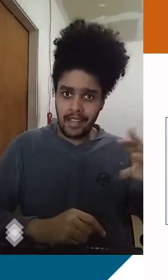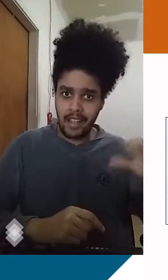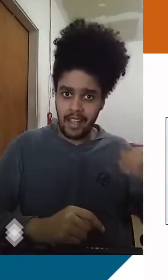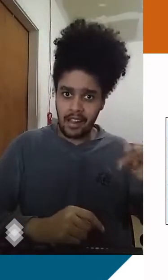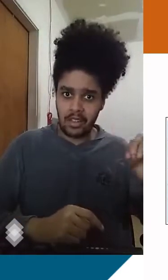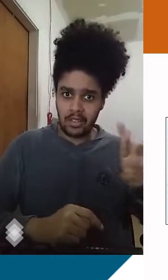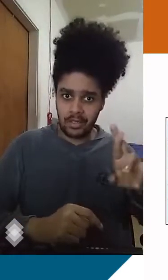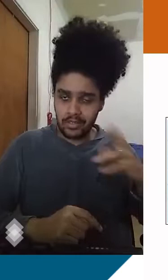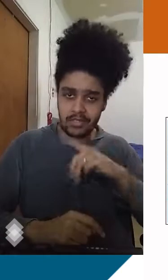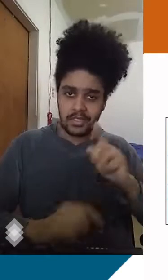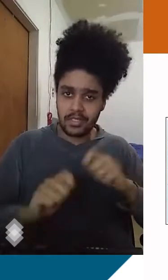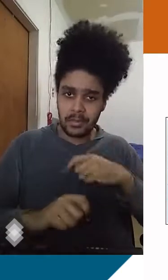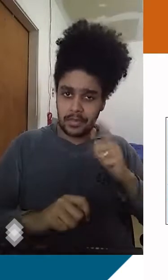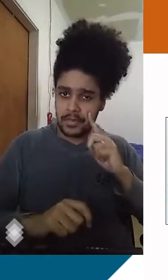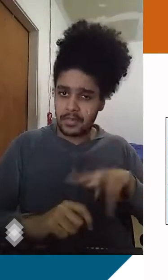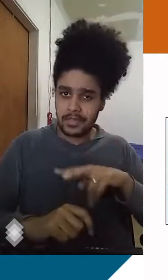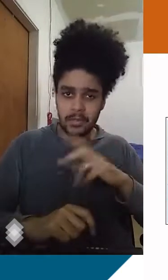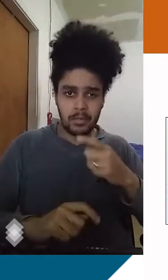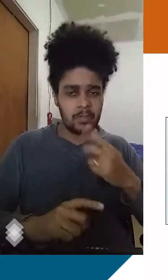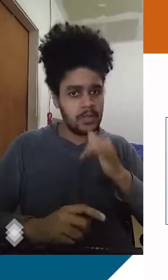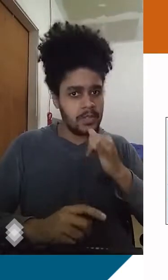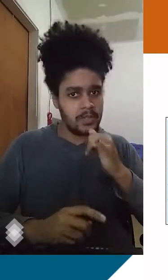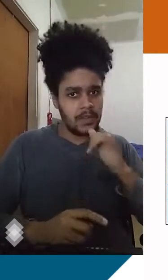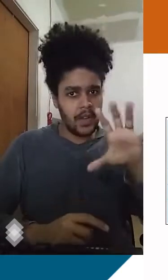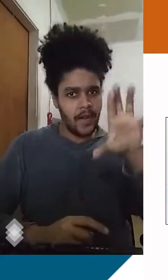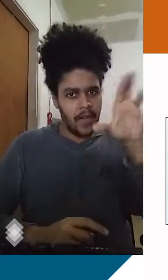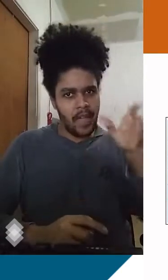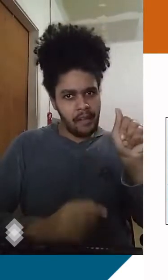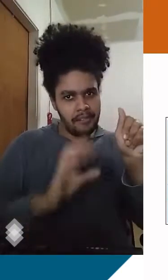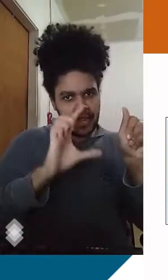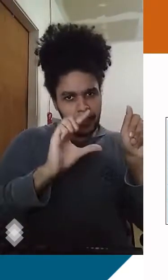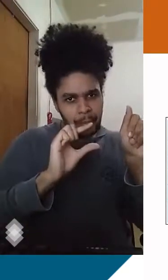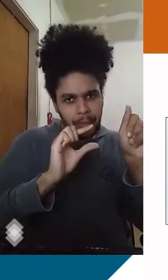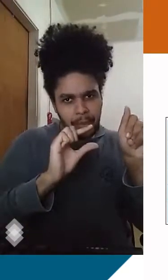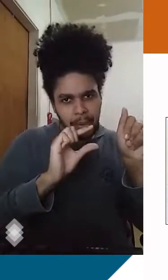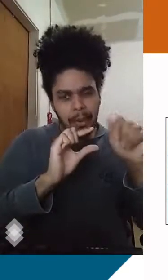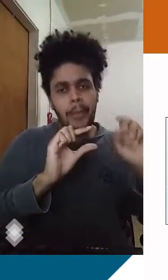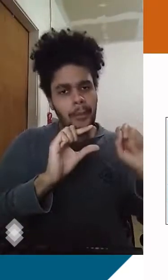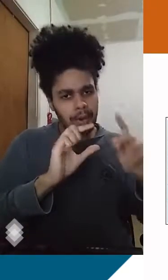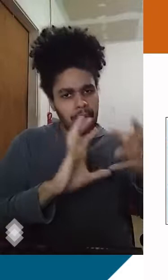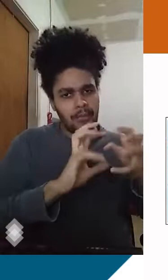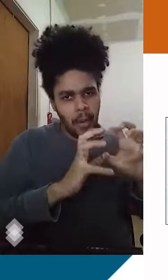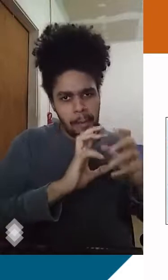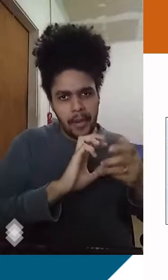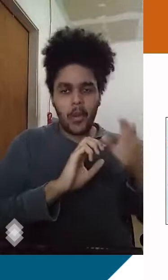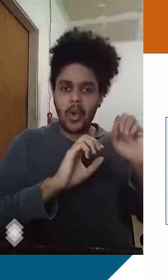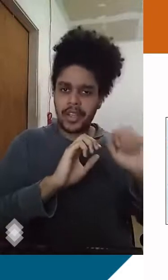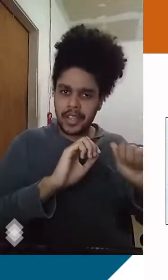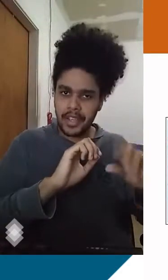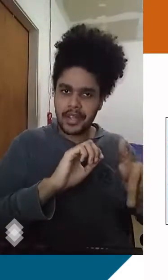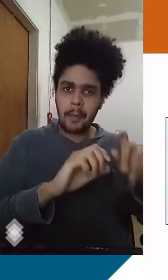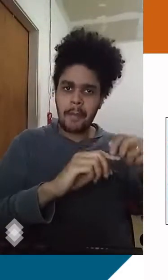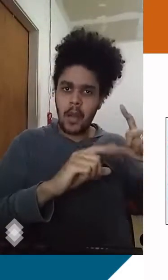de Mercator, que, como vocês podem ver aí, coloca, por exemplo, o continente africano de um tamanho muito pequeno. O formato está ok, mas